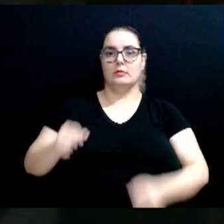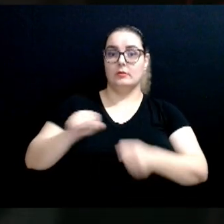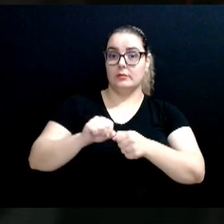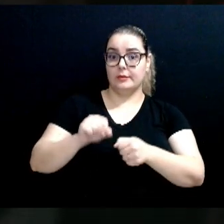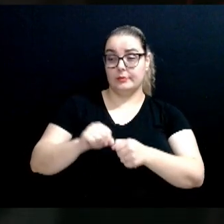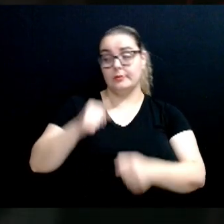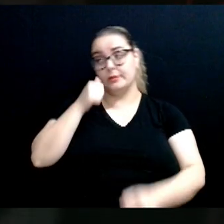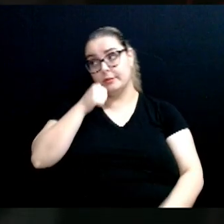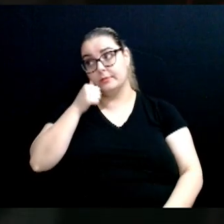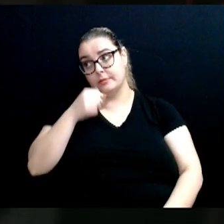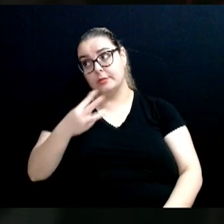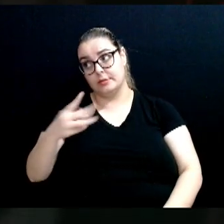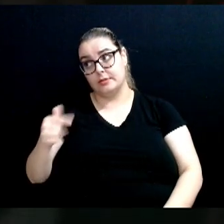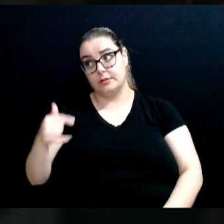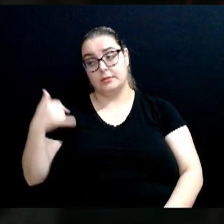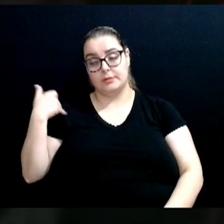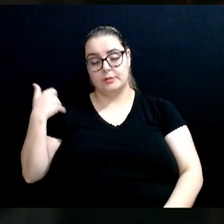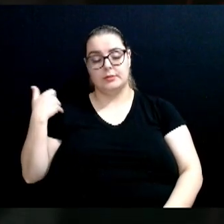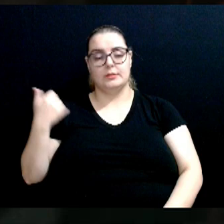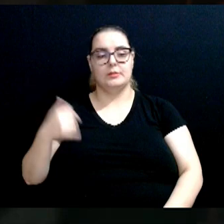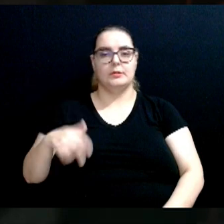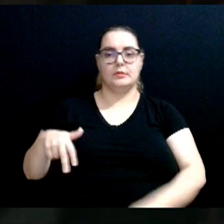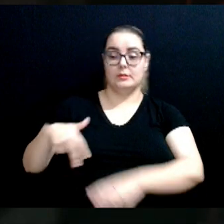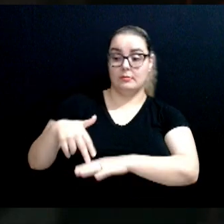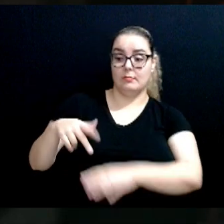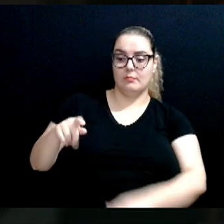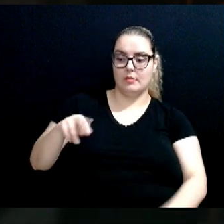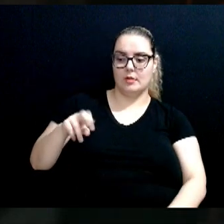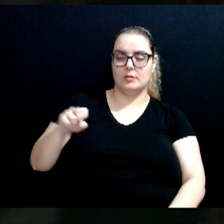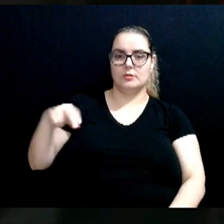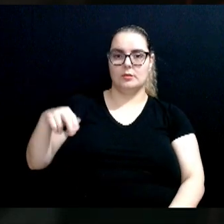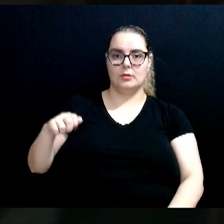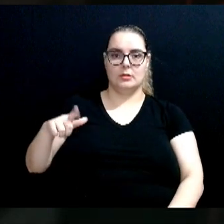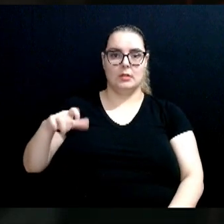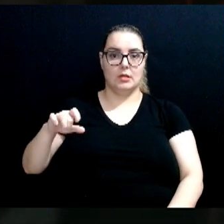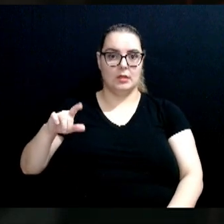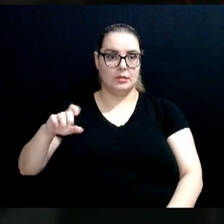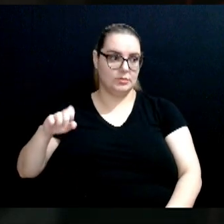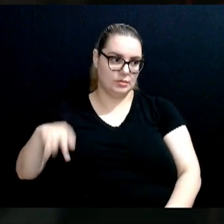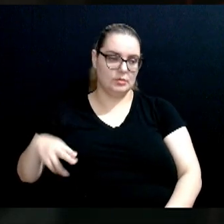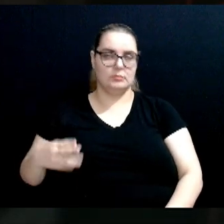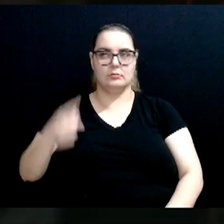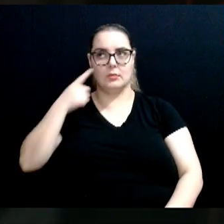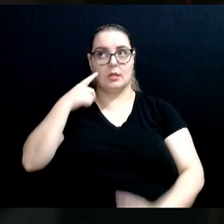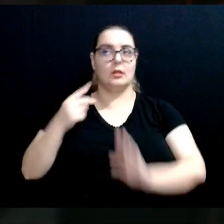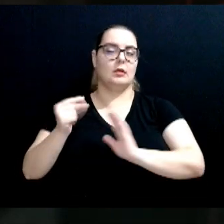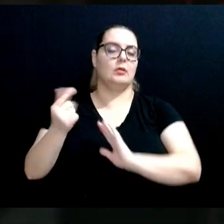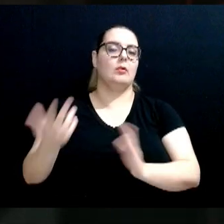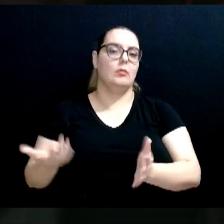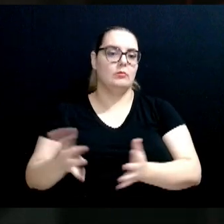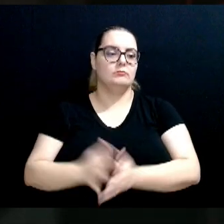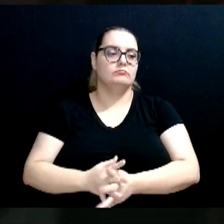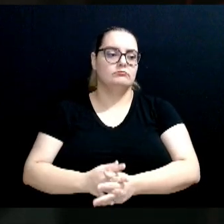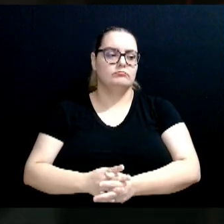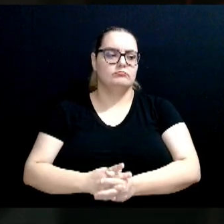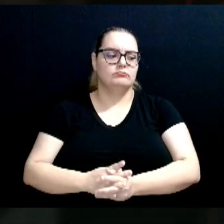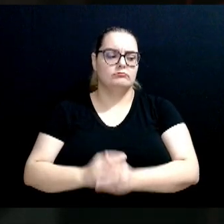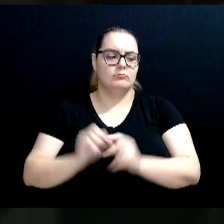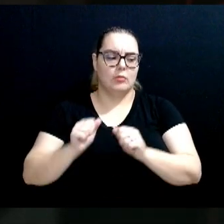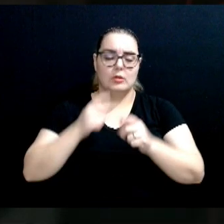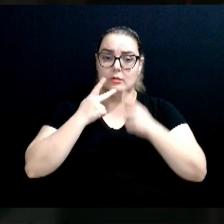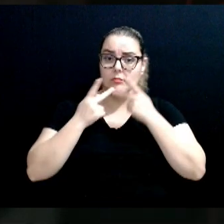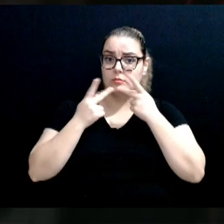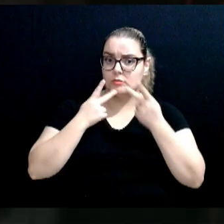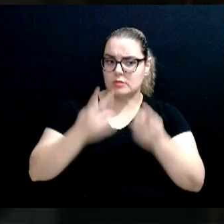anos, esse personagem que ela inventou, que ela criou, a gente pode trazer